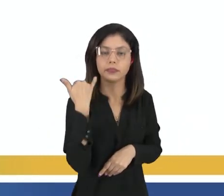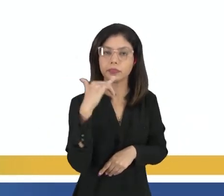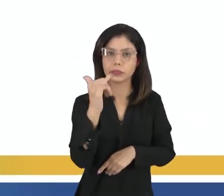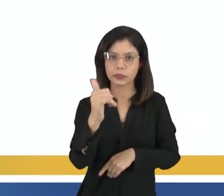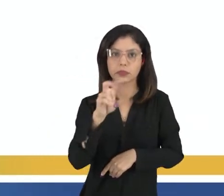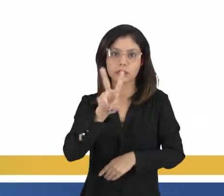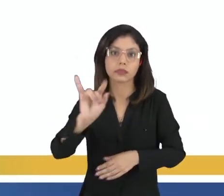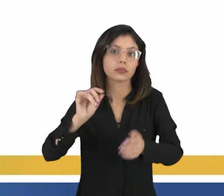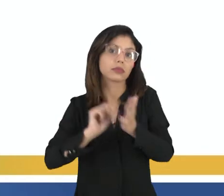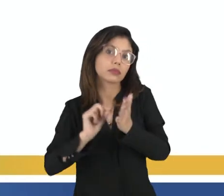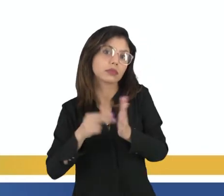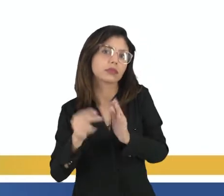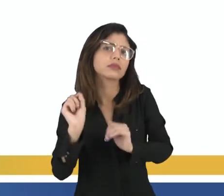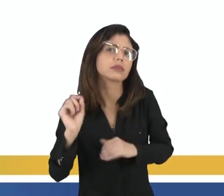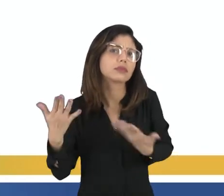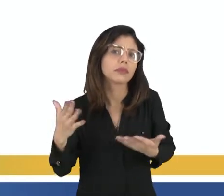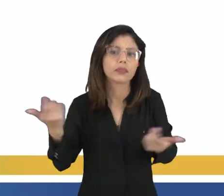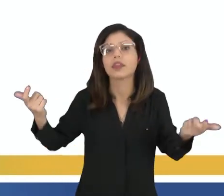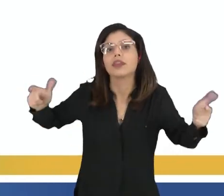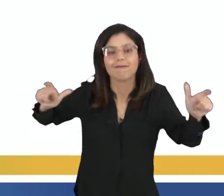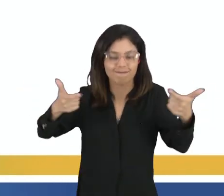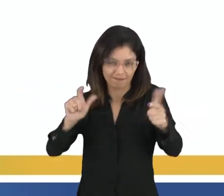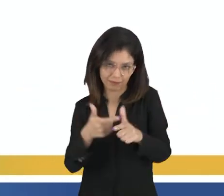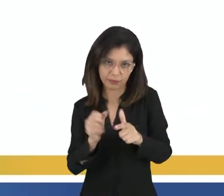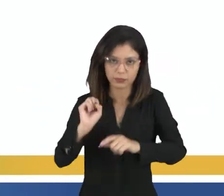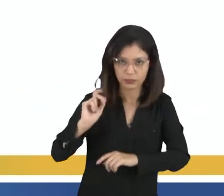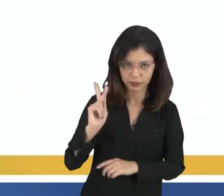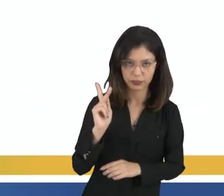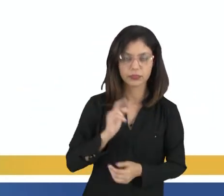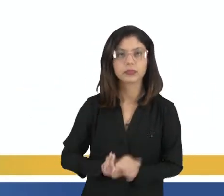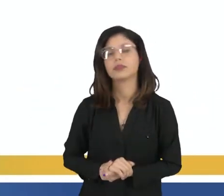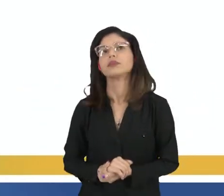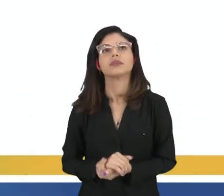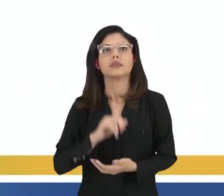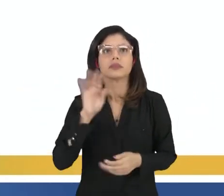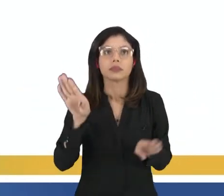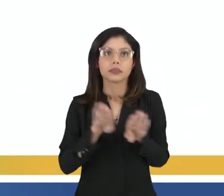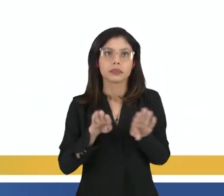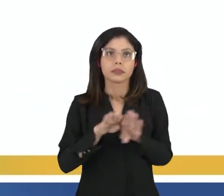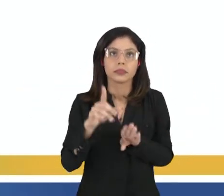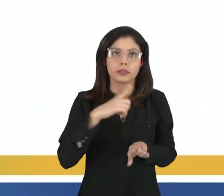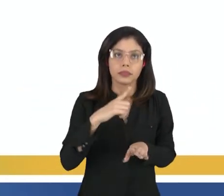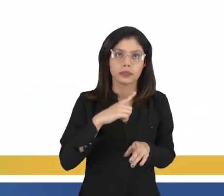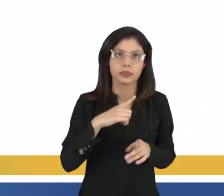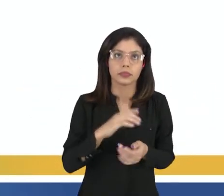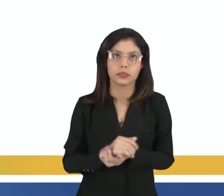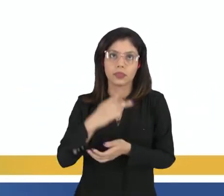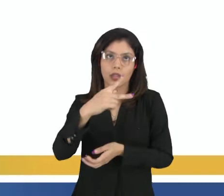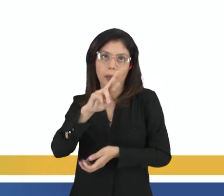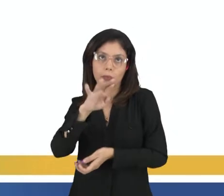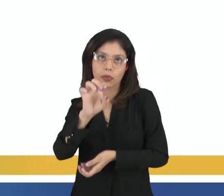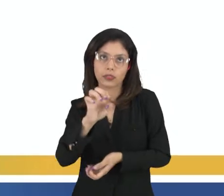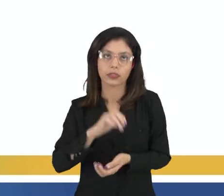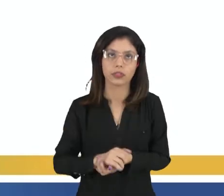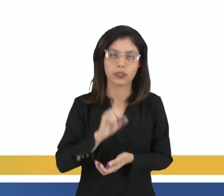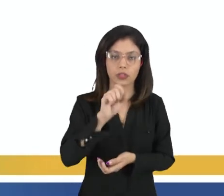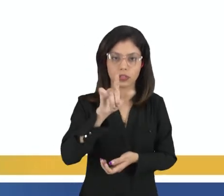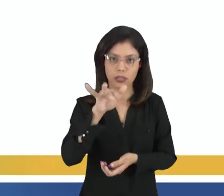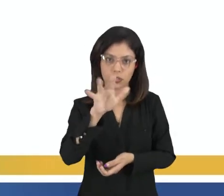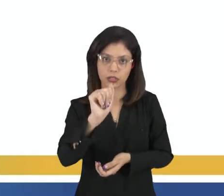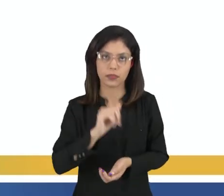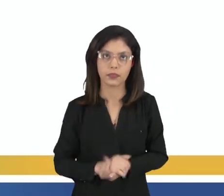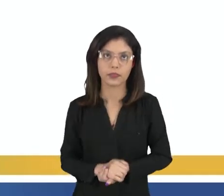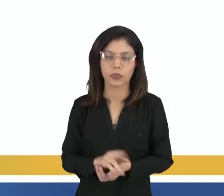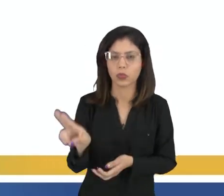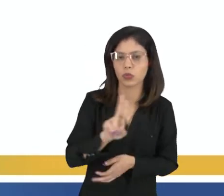então significa que ele sofreu redução, ok? E aí nós temos também aqui a ponte salina. Como o